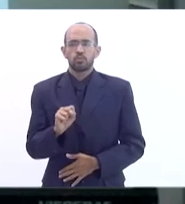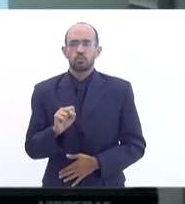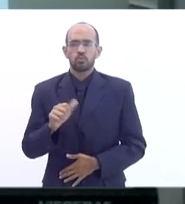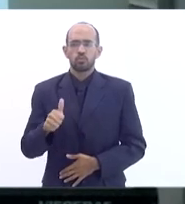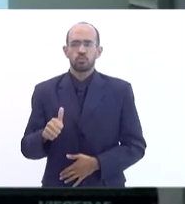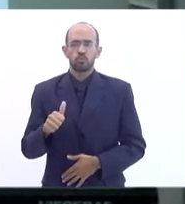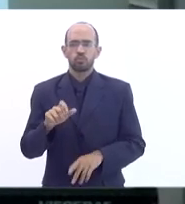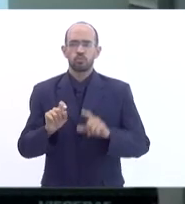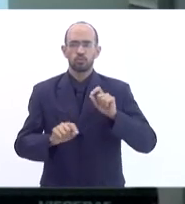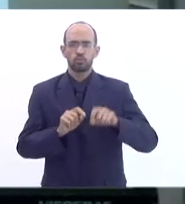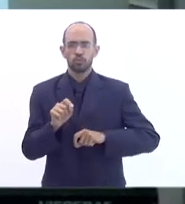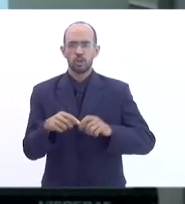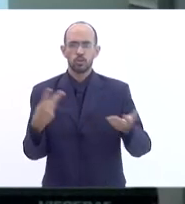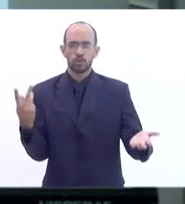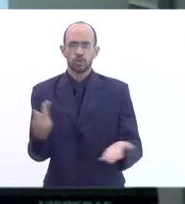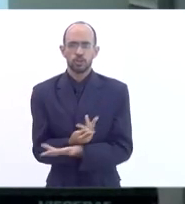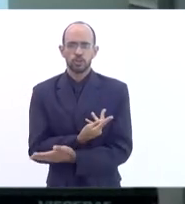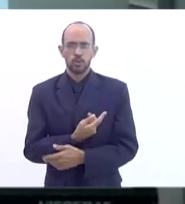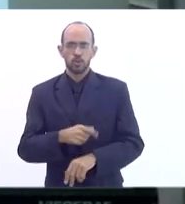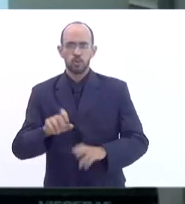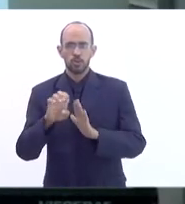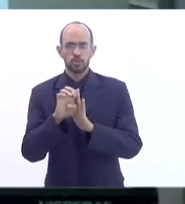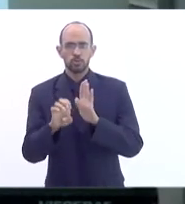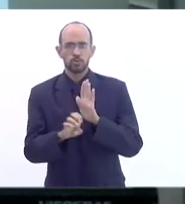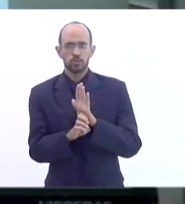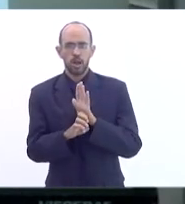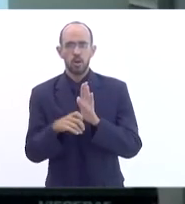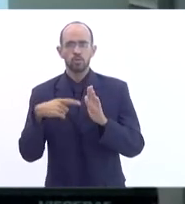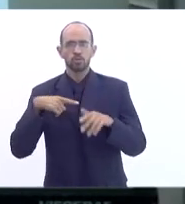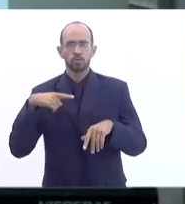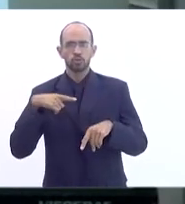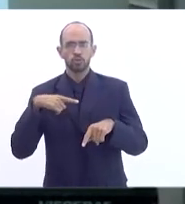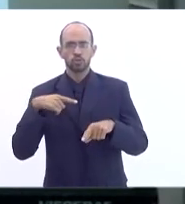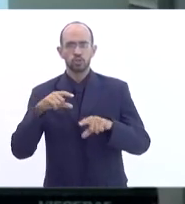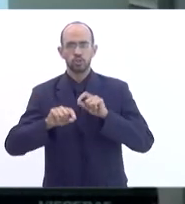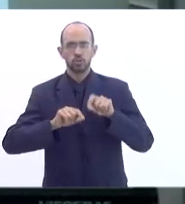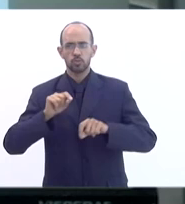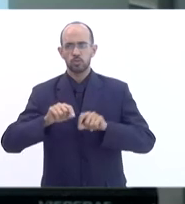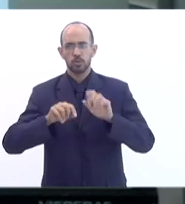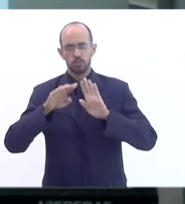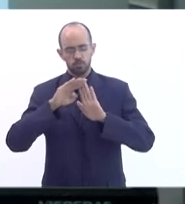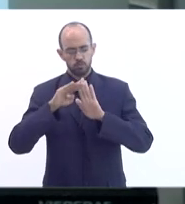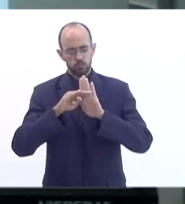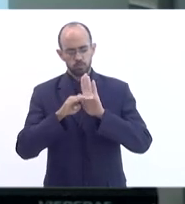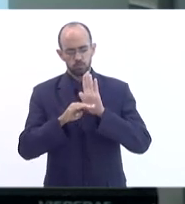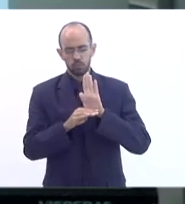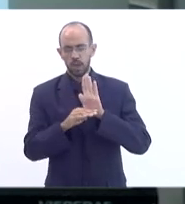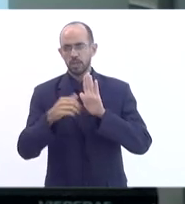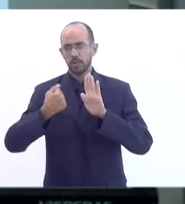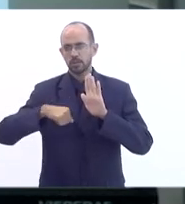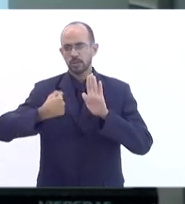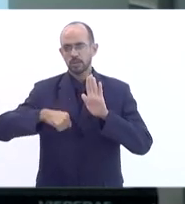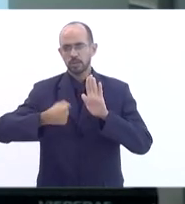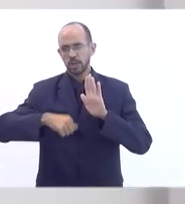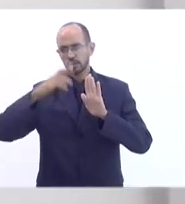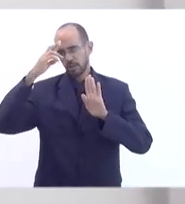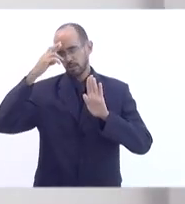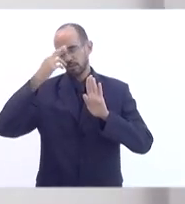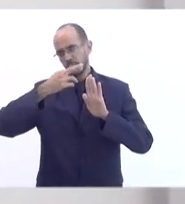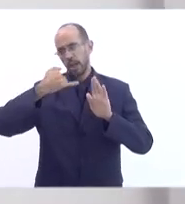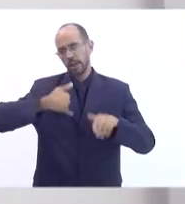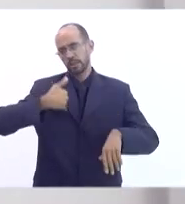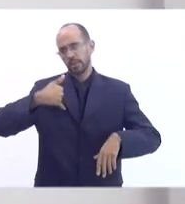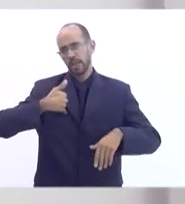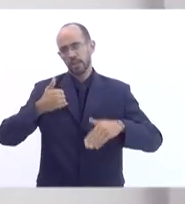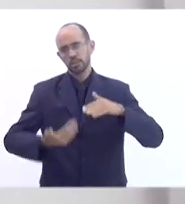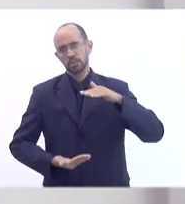o que que aconteceu o quê que previa o edital o edital Em alguns momentos ele é pontuado a necessidade de respeitar a